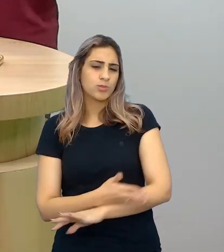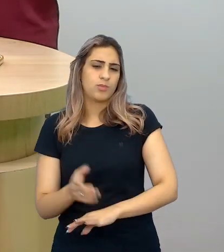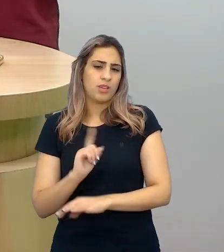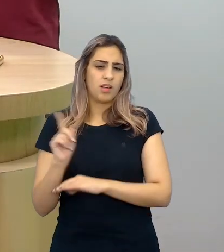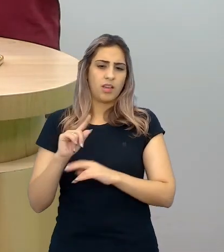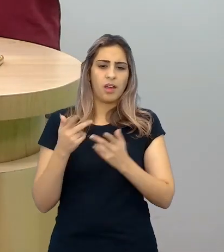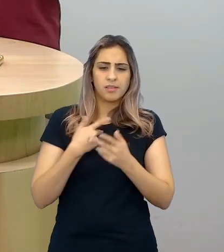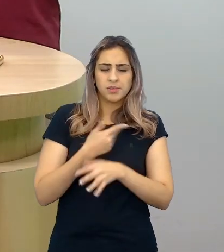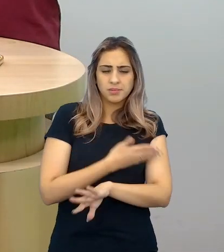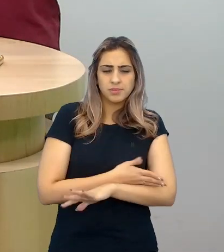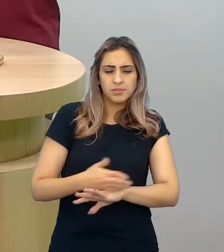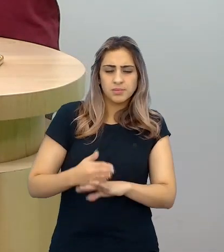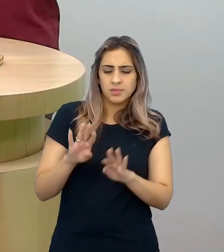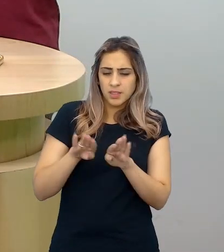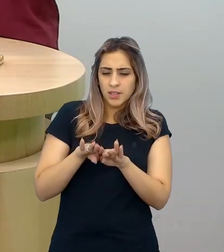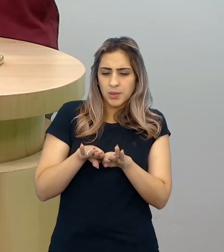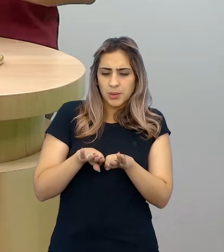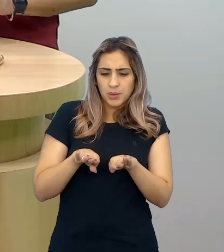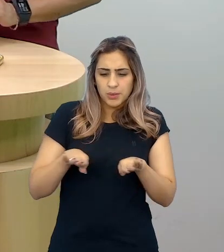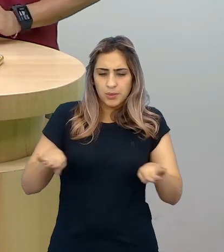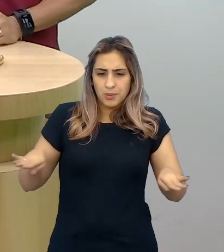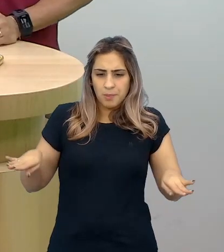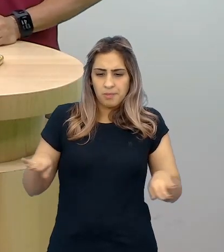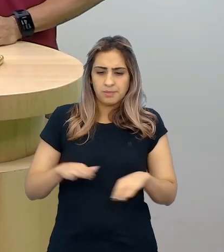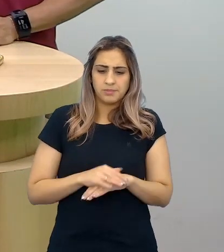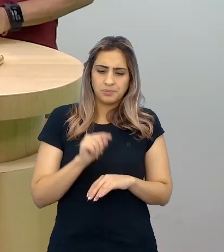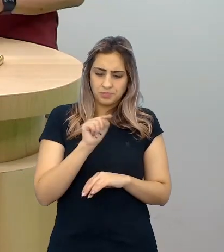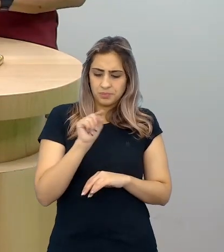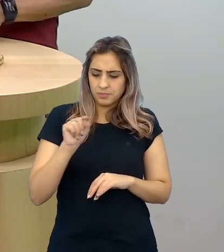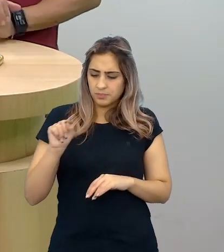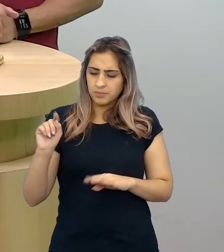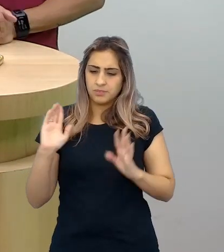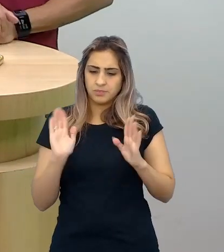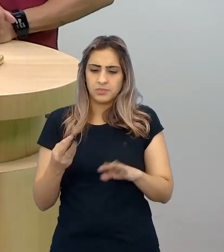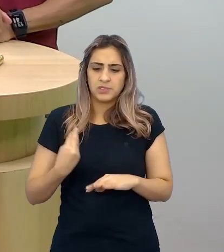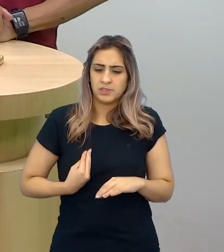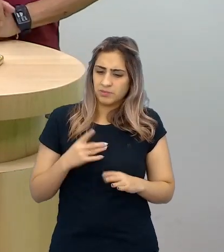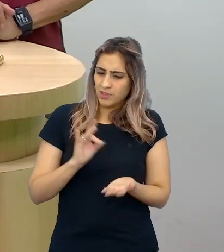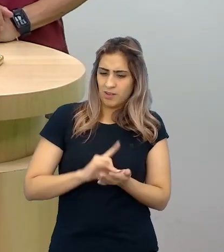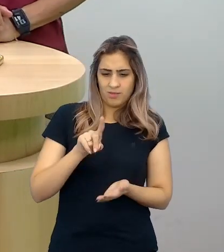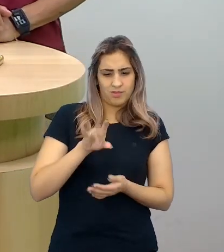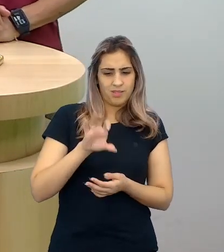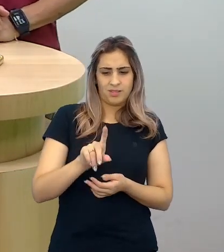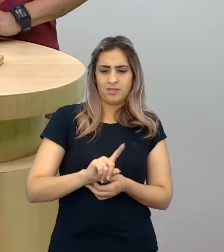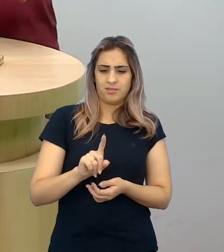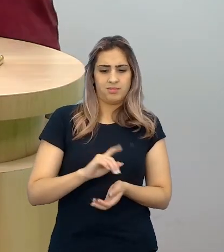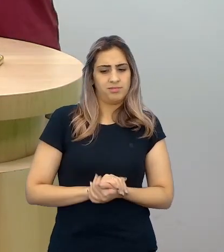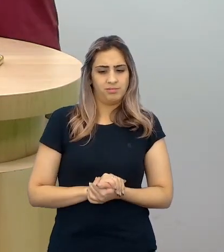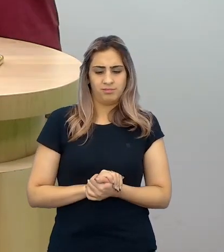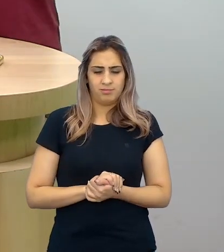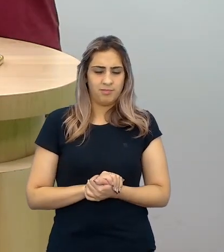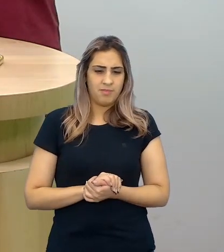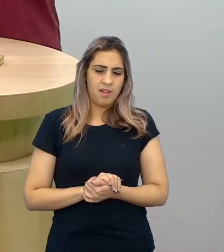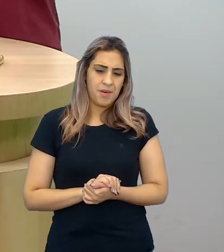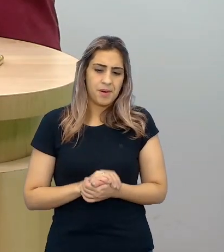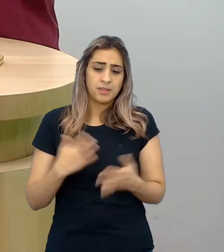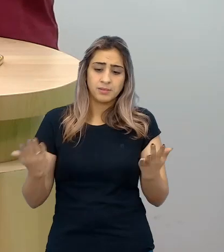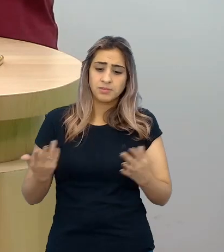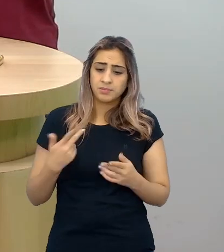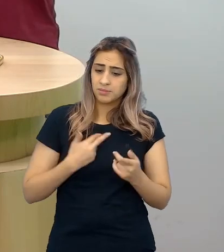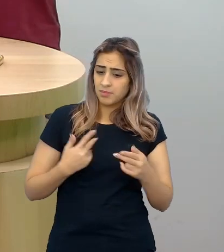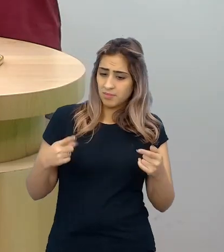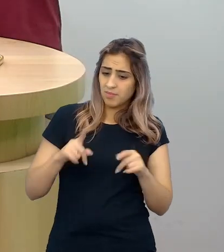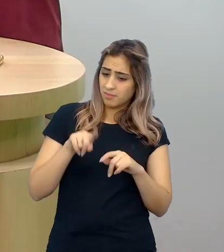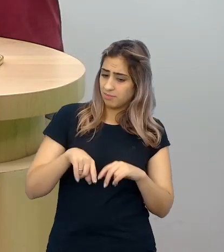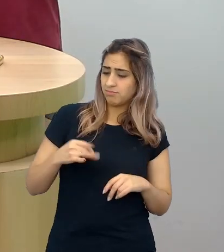acostumado com aquela coisa linear, né? Os pontinhos. Já põe o pontinho e já vê a reta. Aqui não, a vida real não é assim, Exato, né? não é isso, né? Então a tendência desses pontos